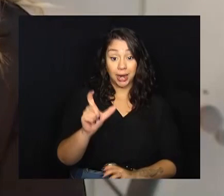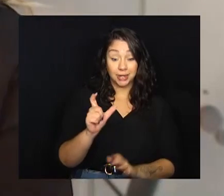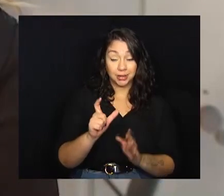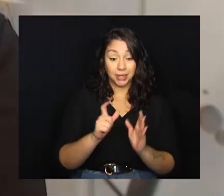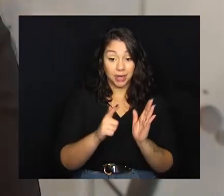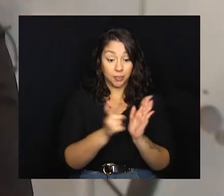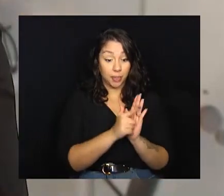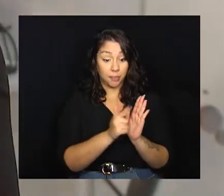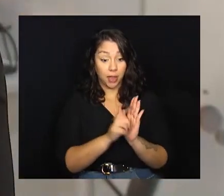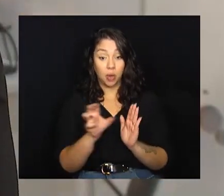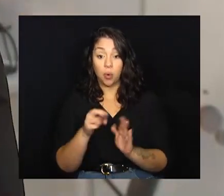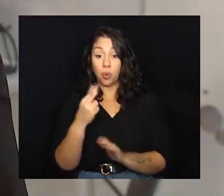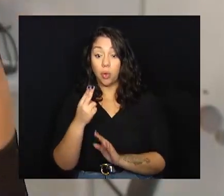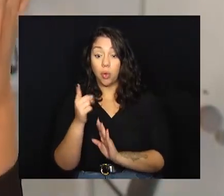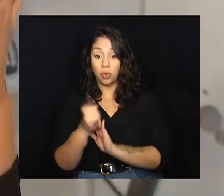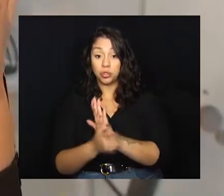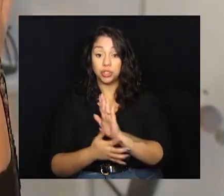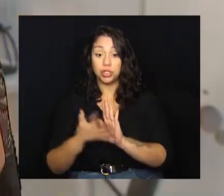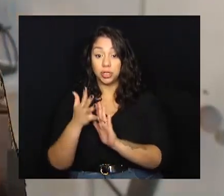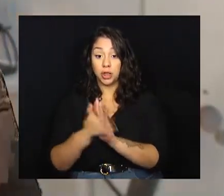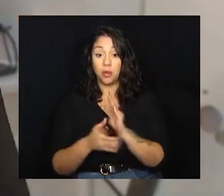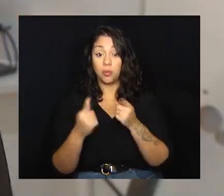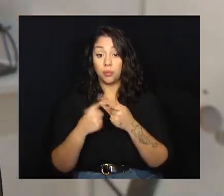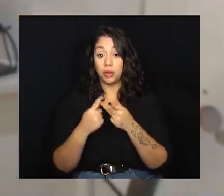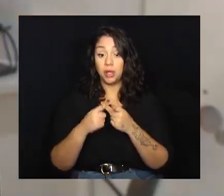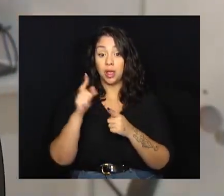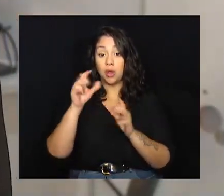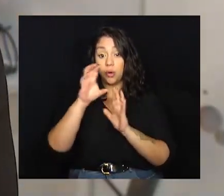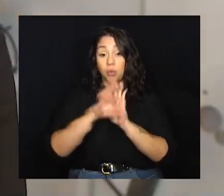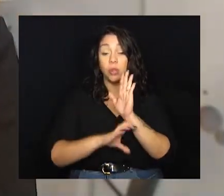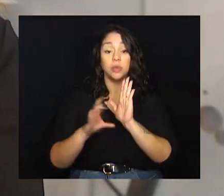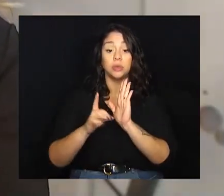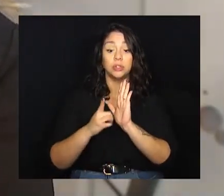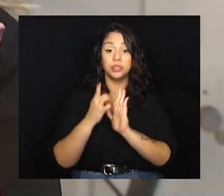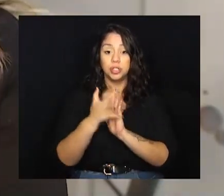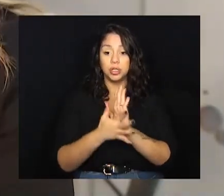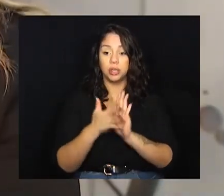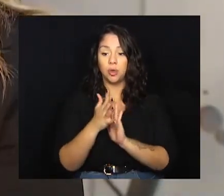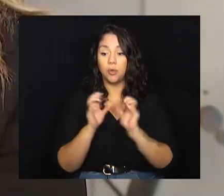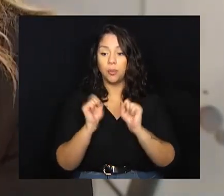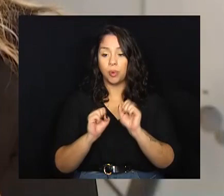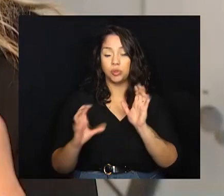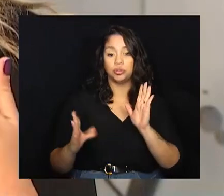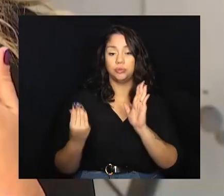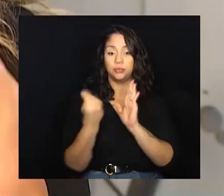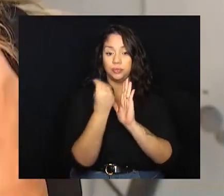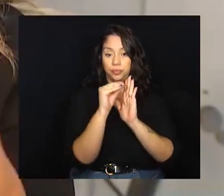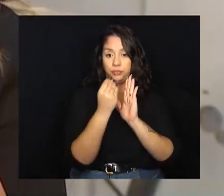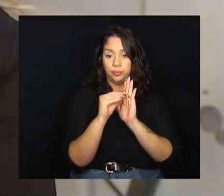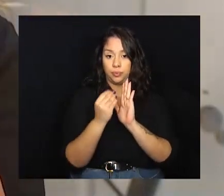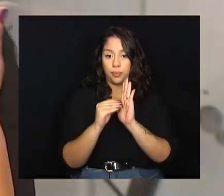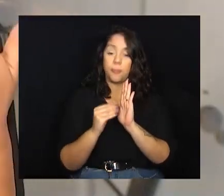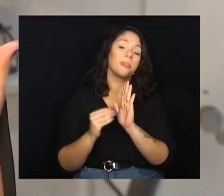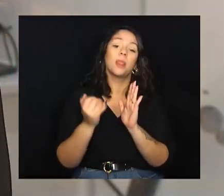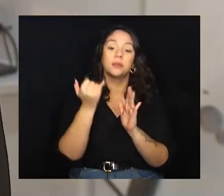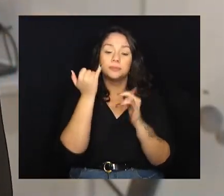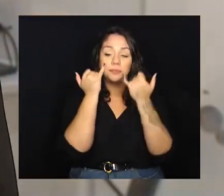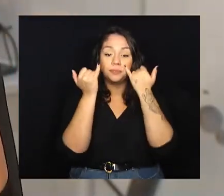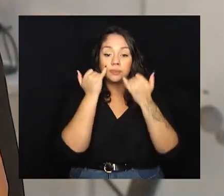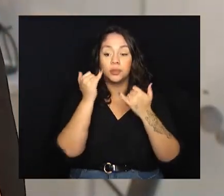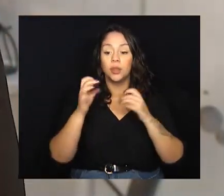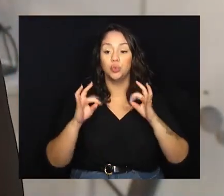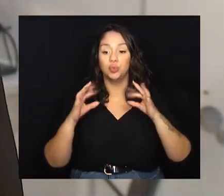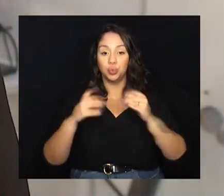digital porque porque nesse currículo digital a gente vai poder incluir ali todas as todos os